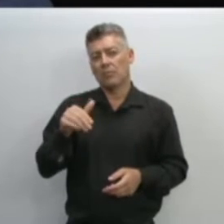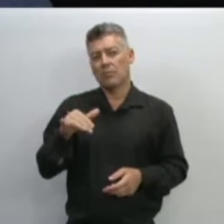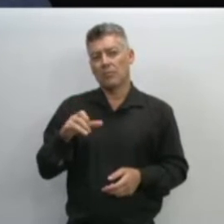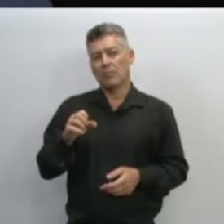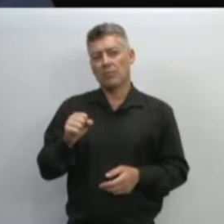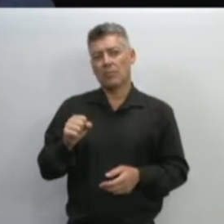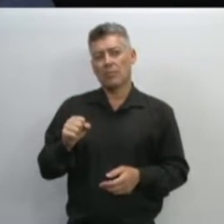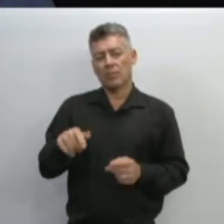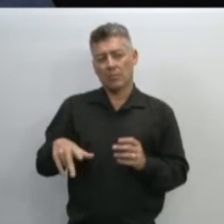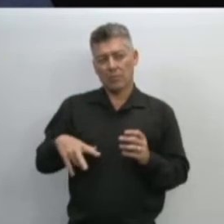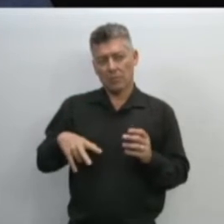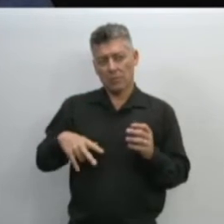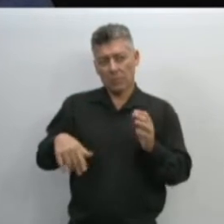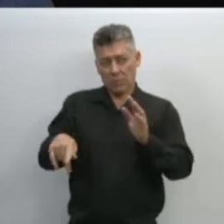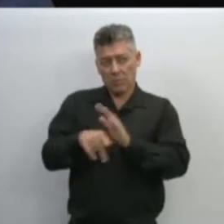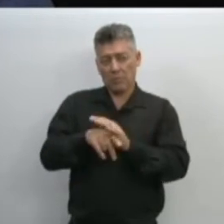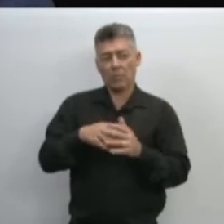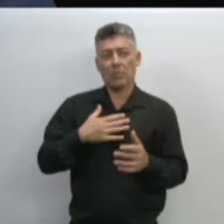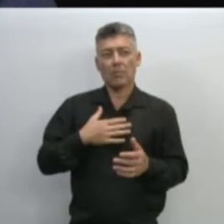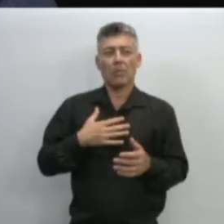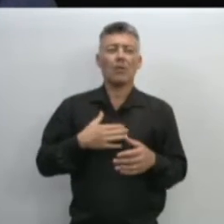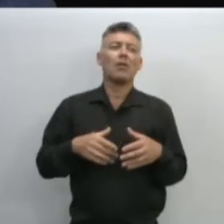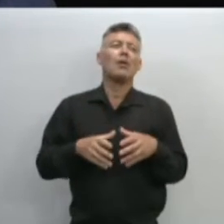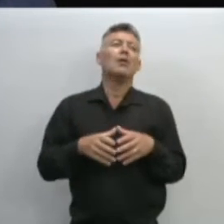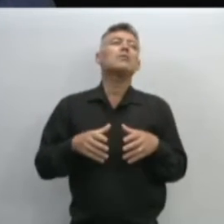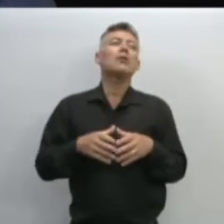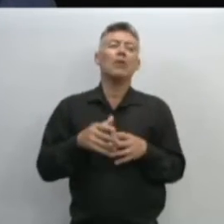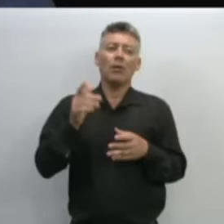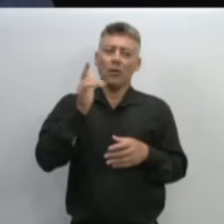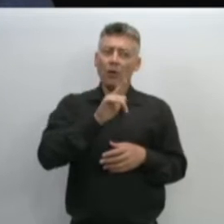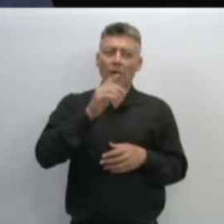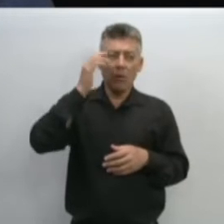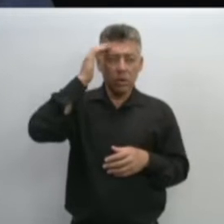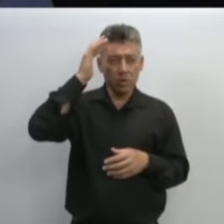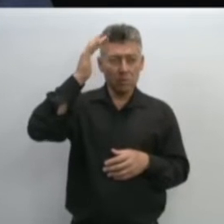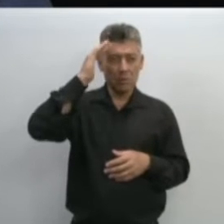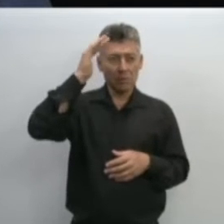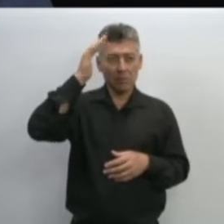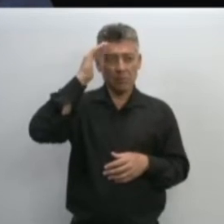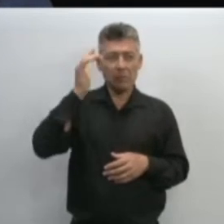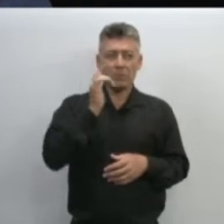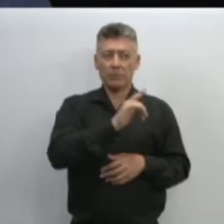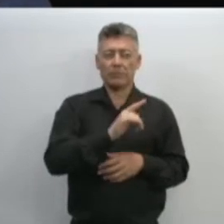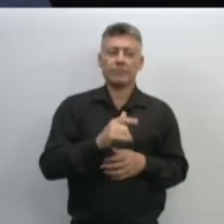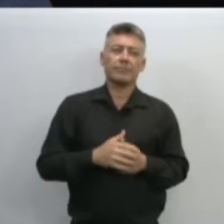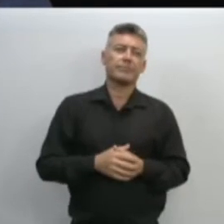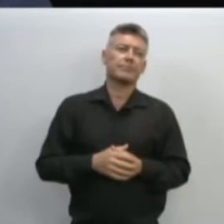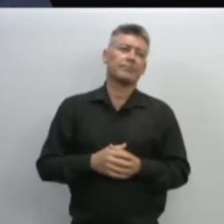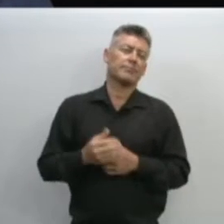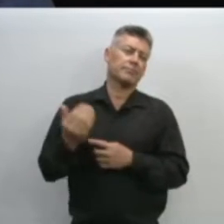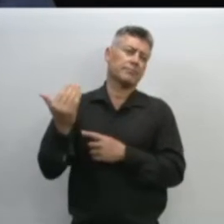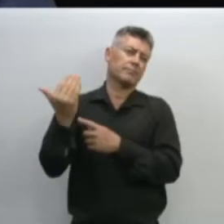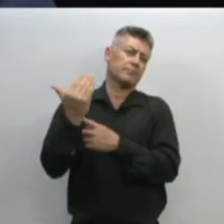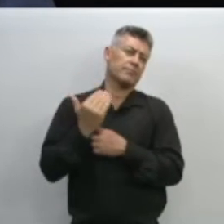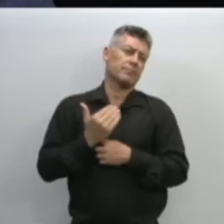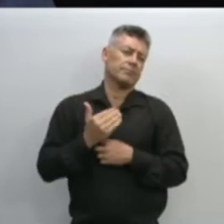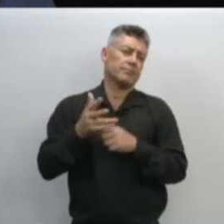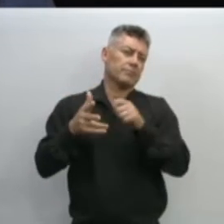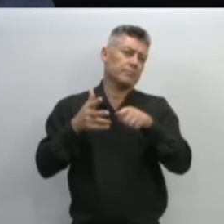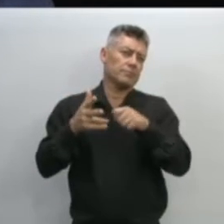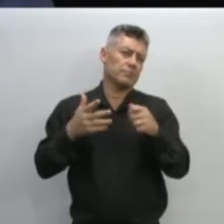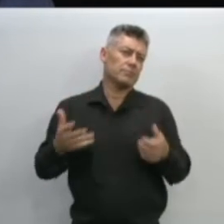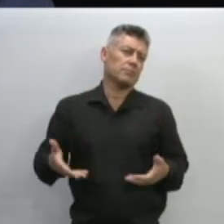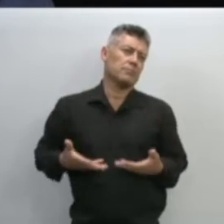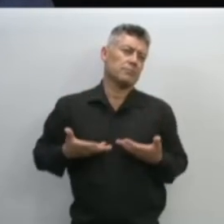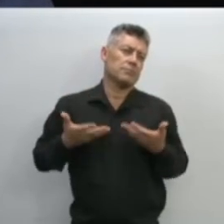particularidade muito direta na minha vida, na minha carreira, na minha conquista do meu sonho até chegar aqui, porque tem um vídeo dele que me serviu muito como